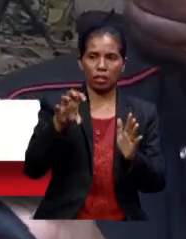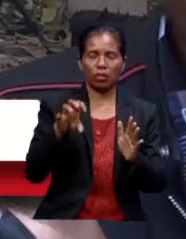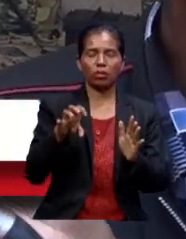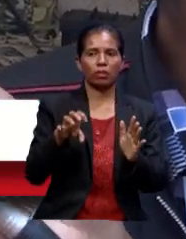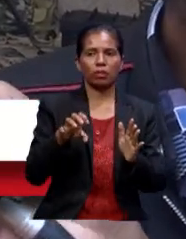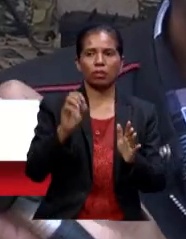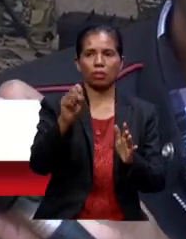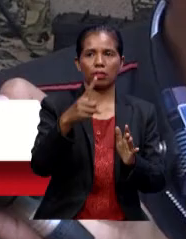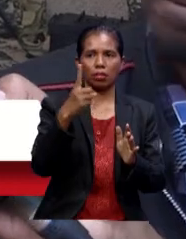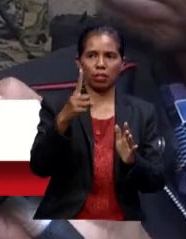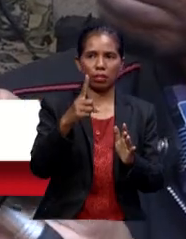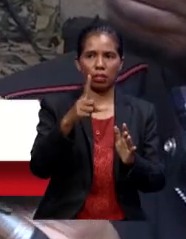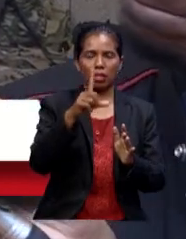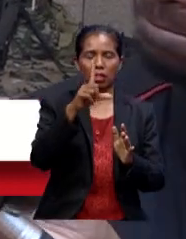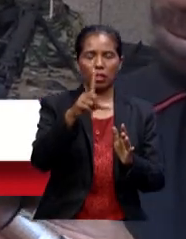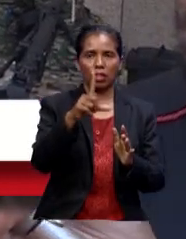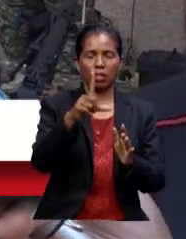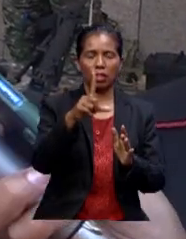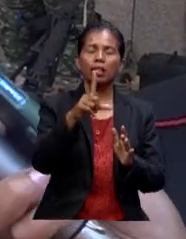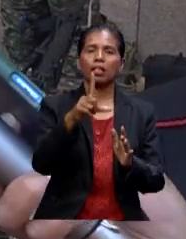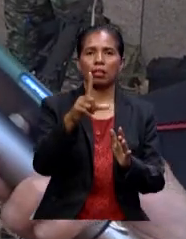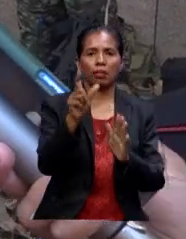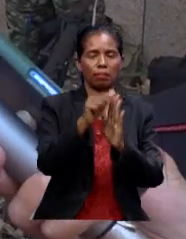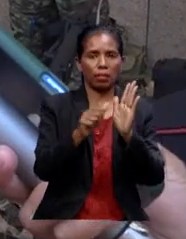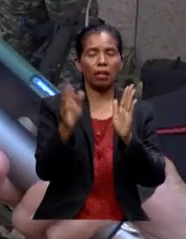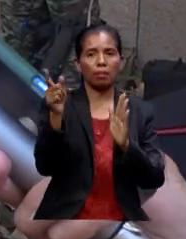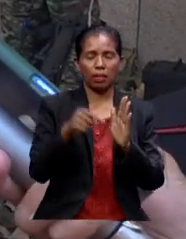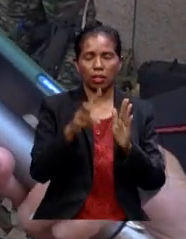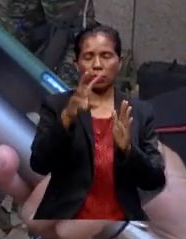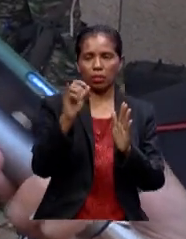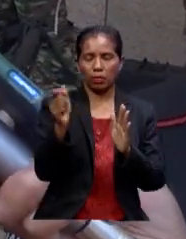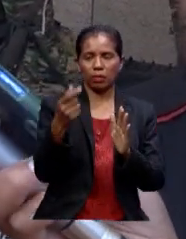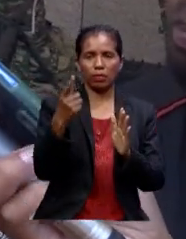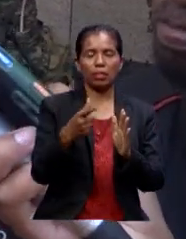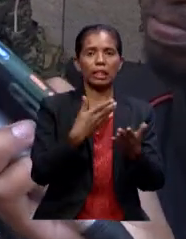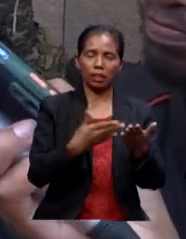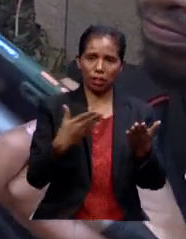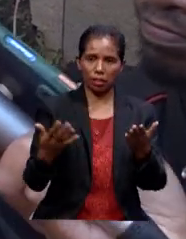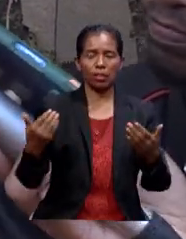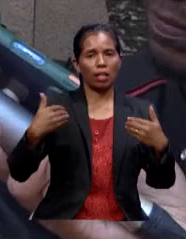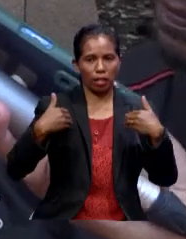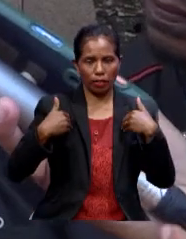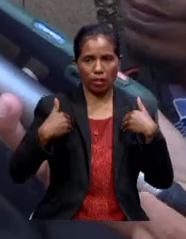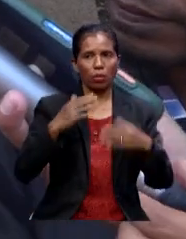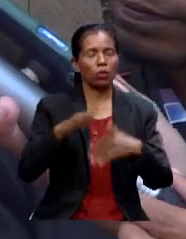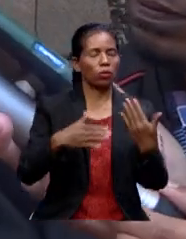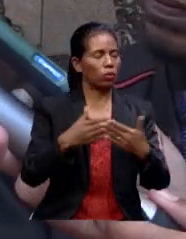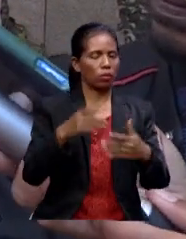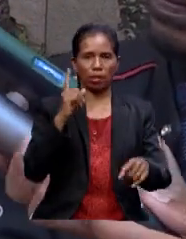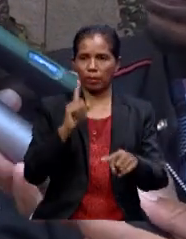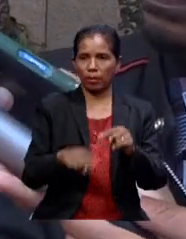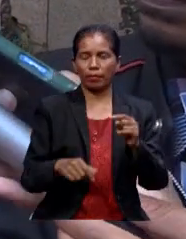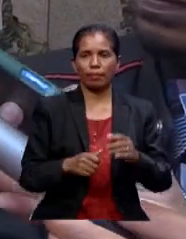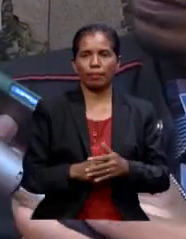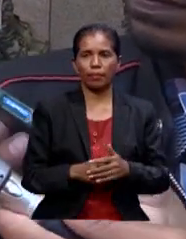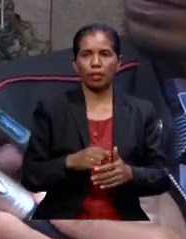lei 5/2017 né, arma brancas e larang artigo da arma de fogo kan. Né, hotu tula bele. Significa